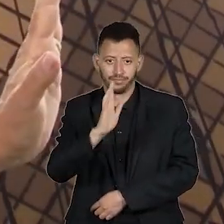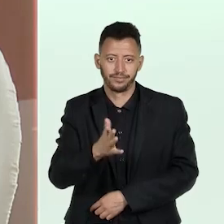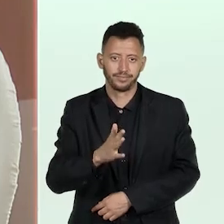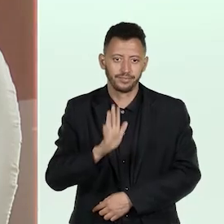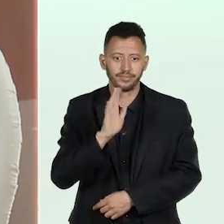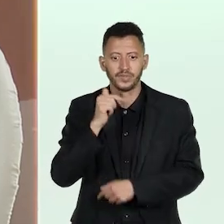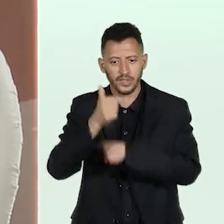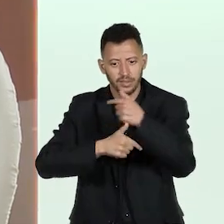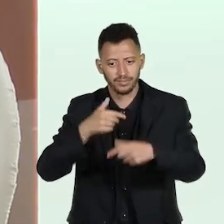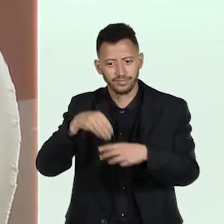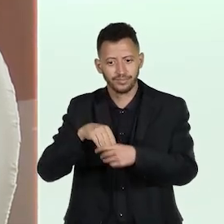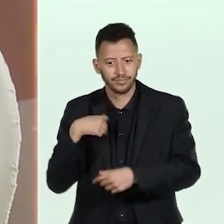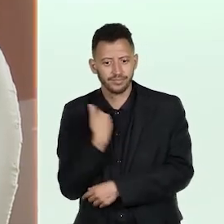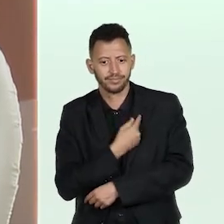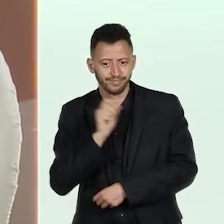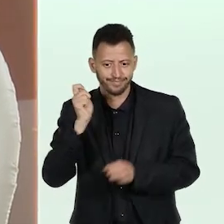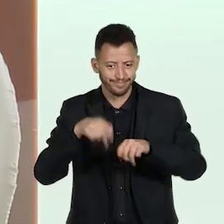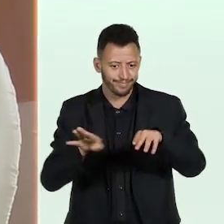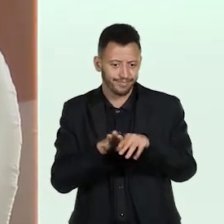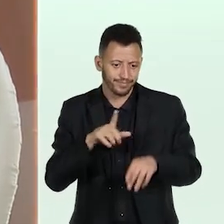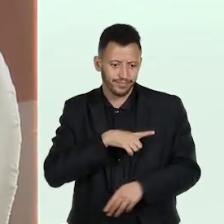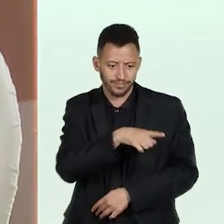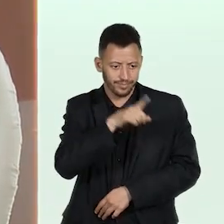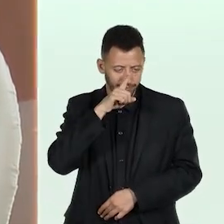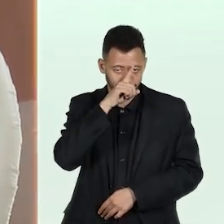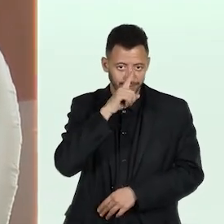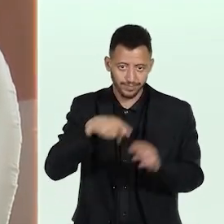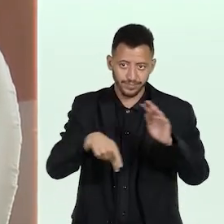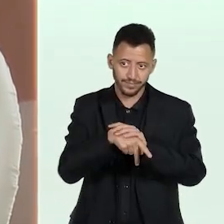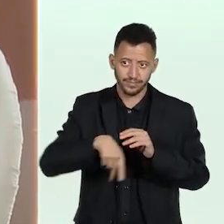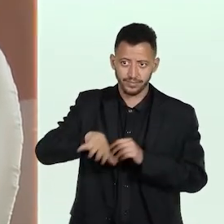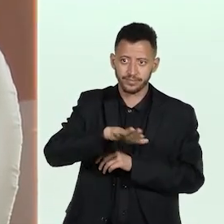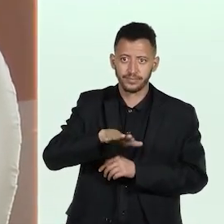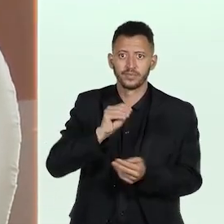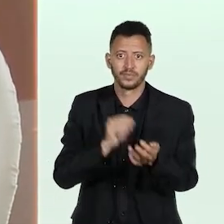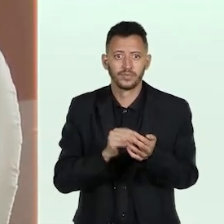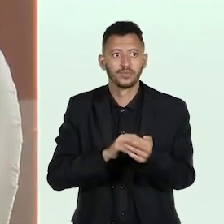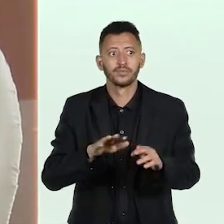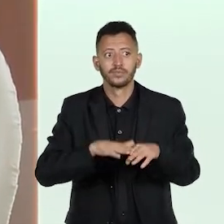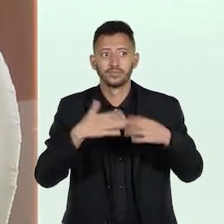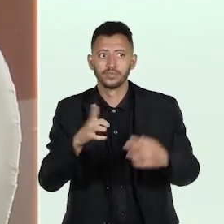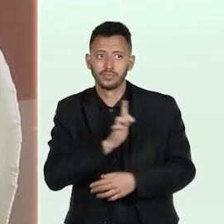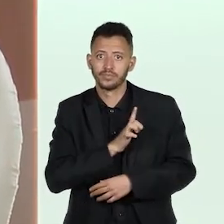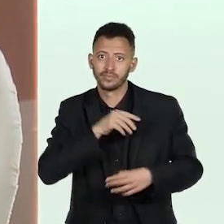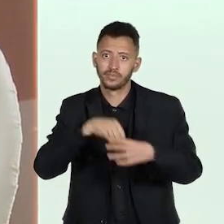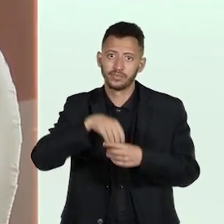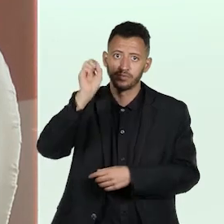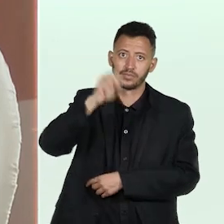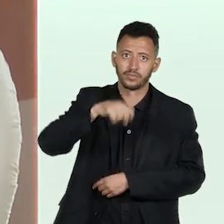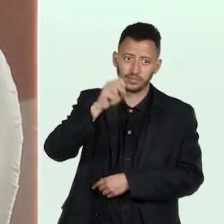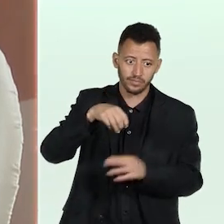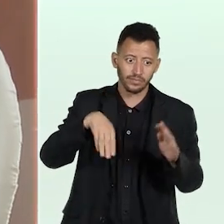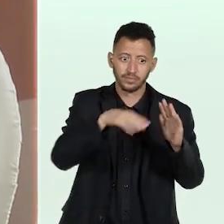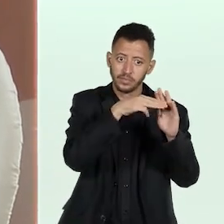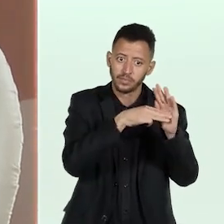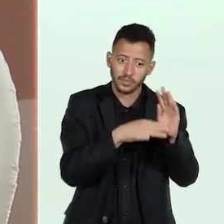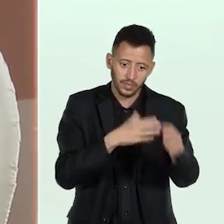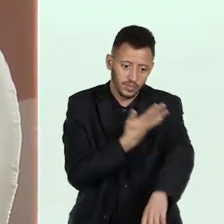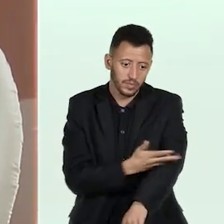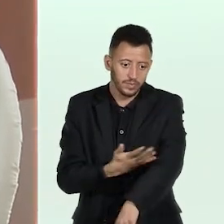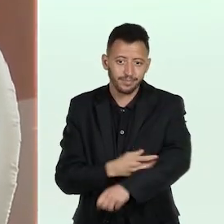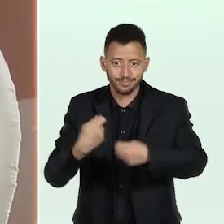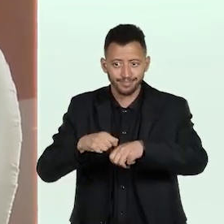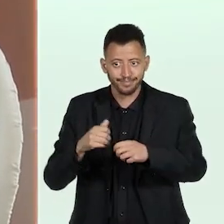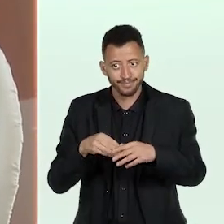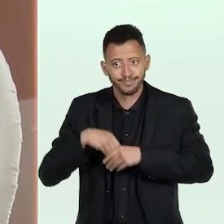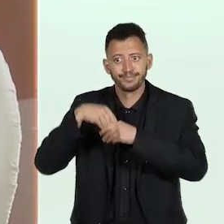perigo. Sim, cada atividade que trabalha, que lida com o perigo na sua essência, ela existe sim manuais